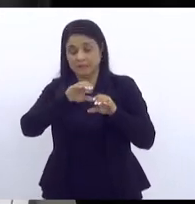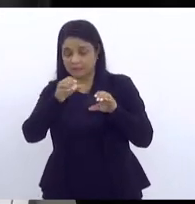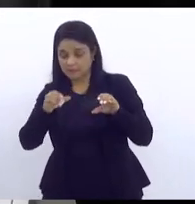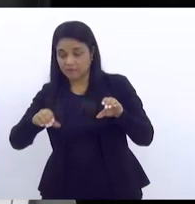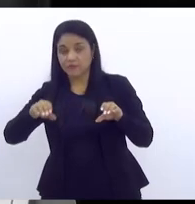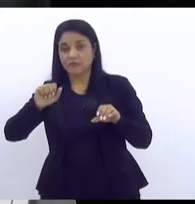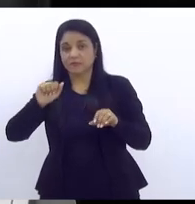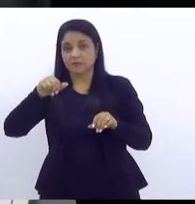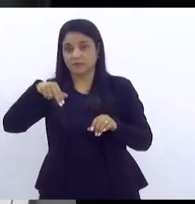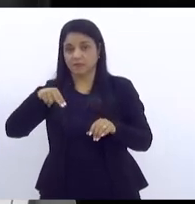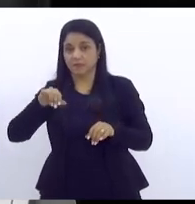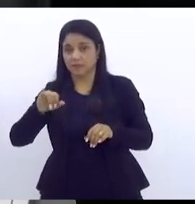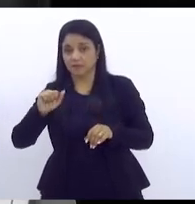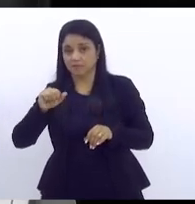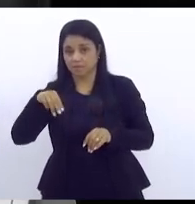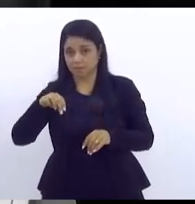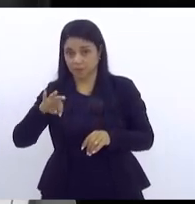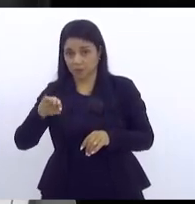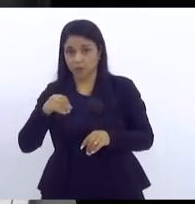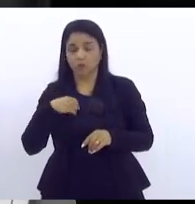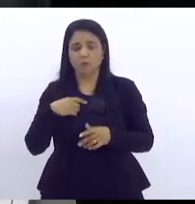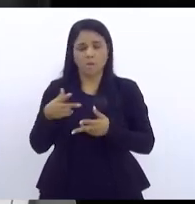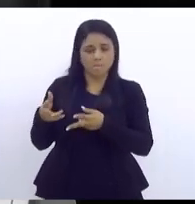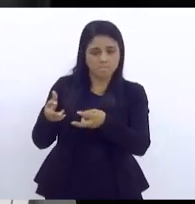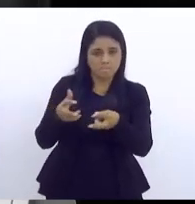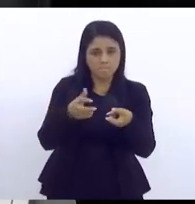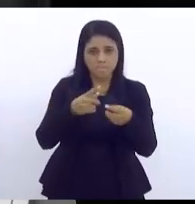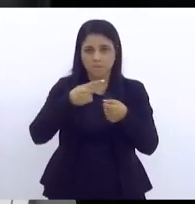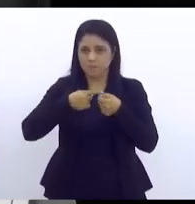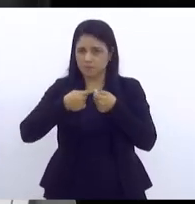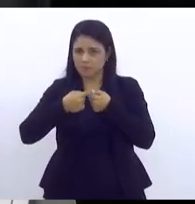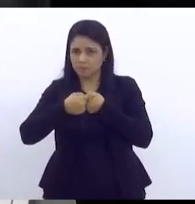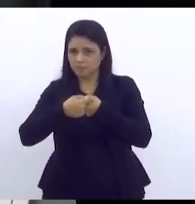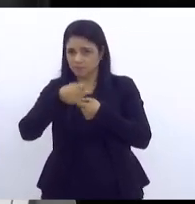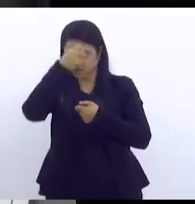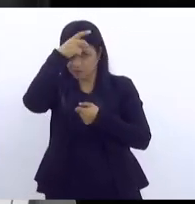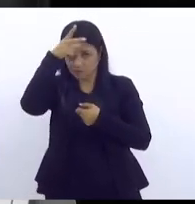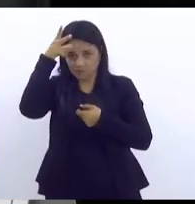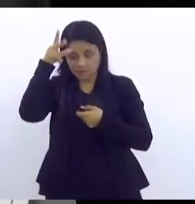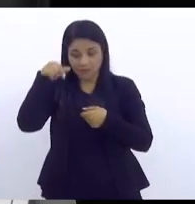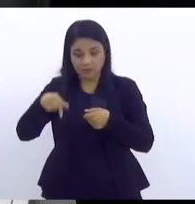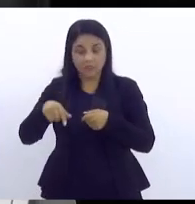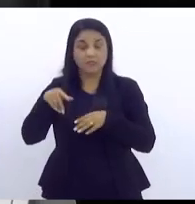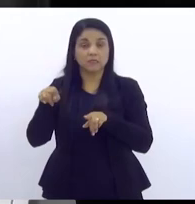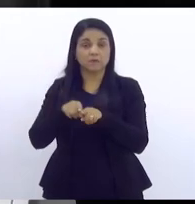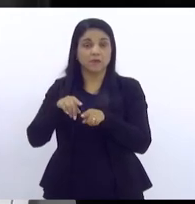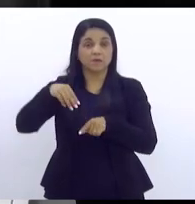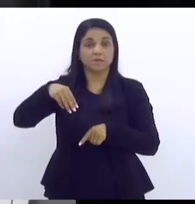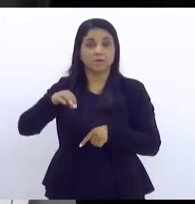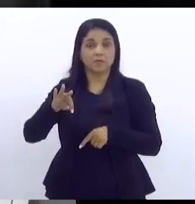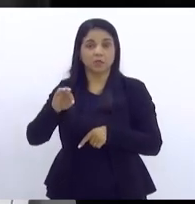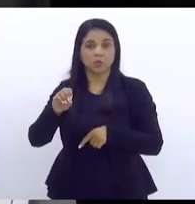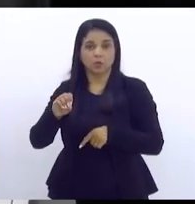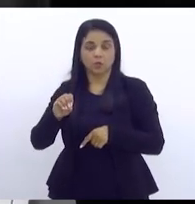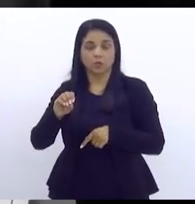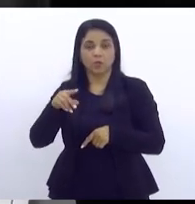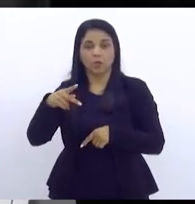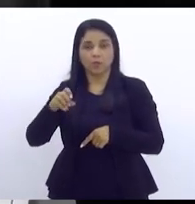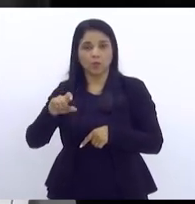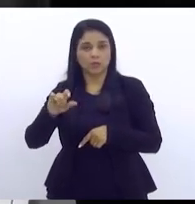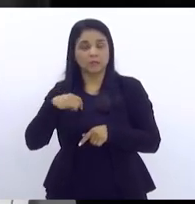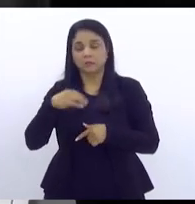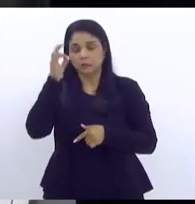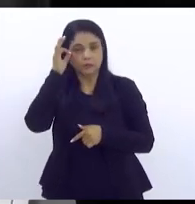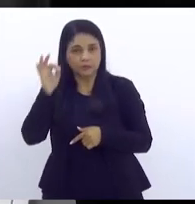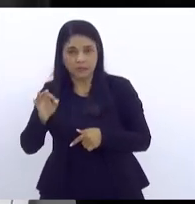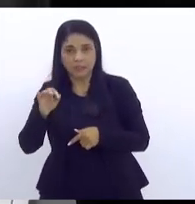e noto que nos municípios aí até mesmo nos municípios aqui da região metropolitana as pessoas não entendem não sabem qual é o papel da